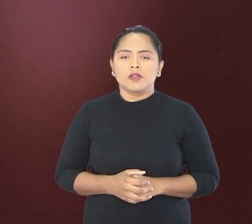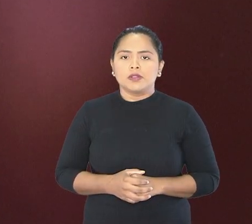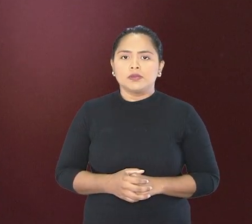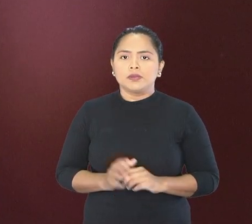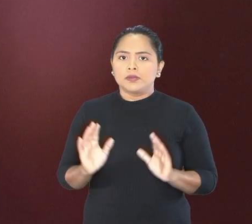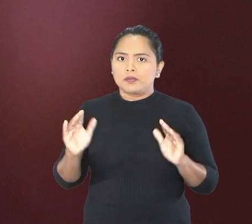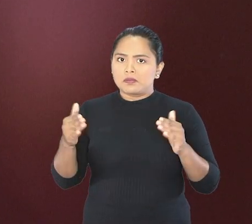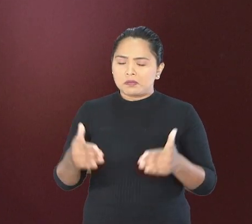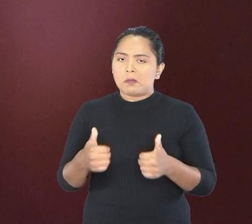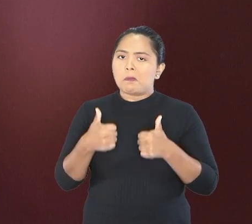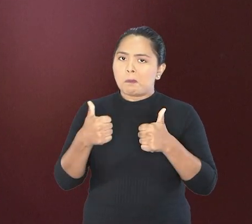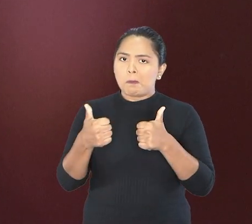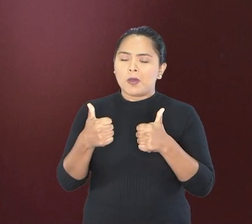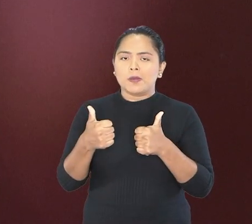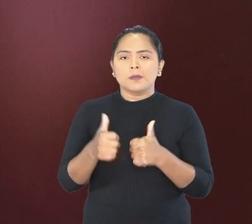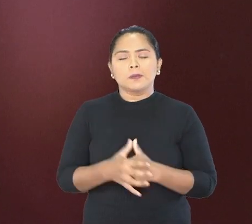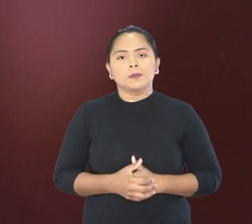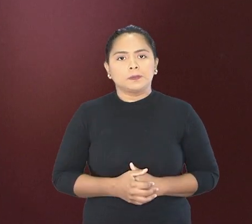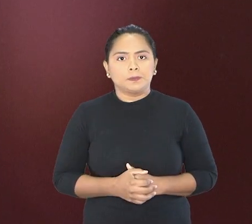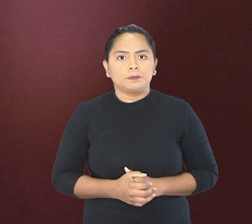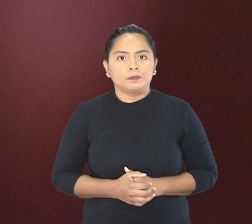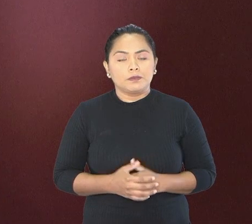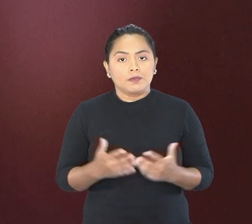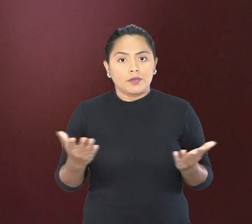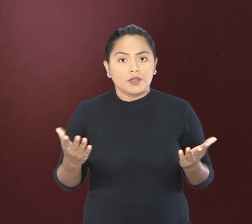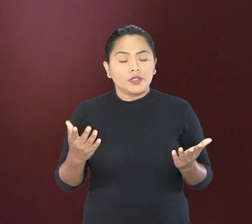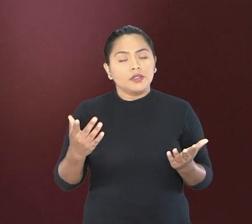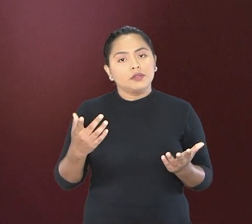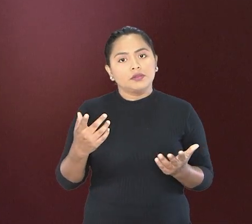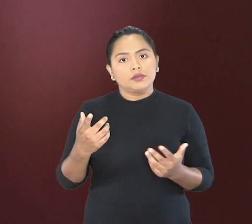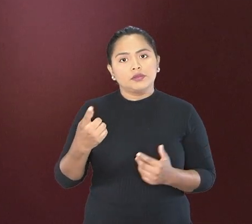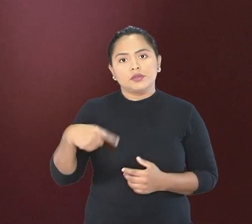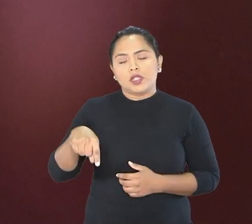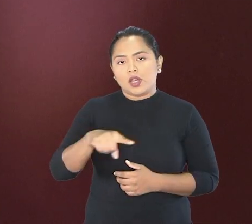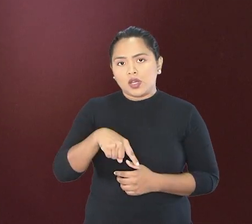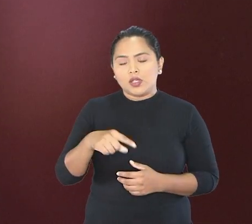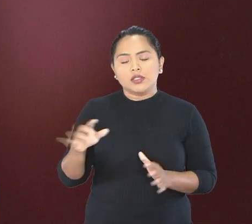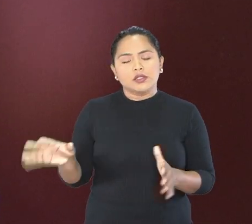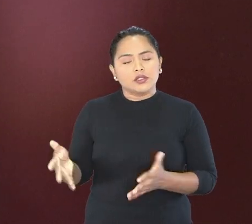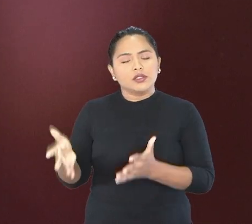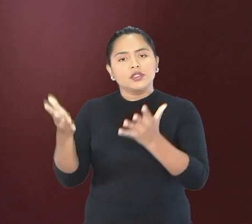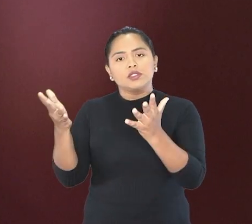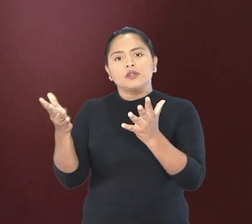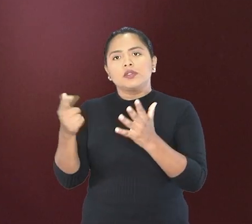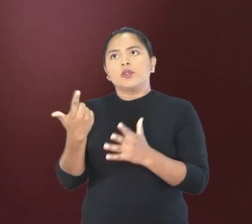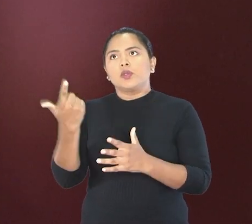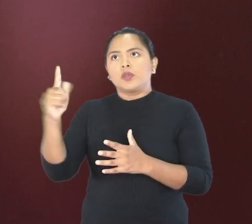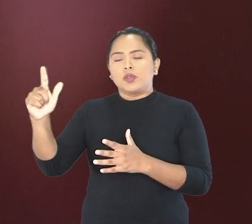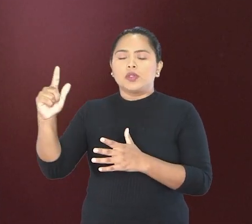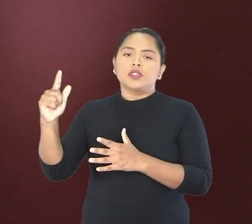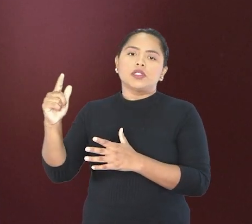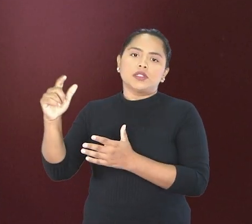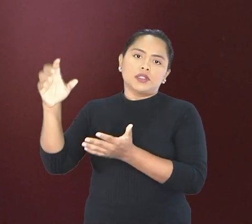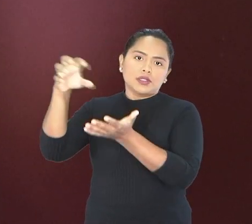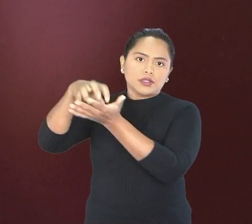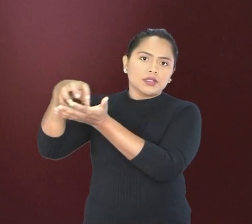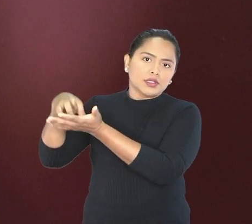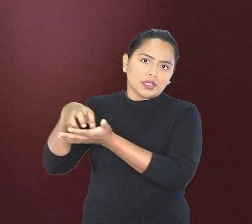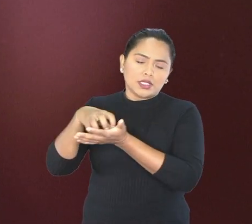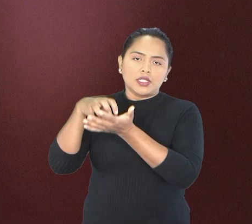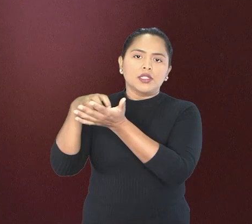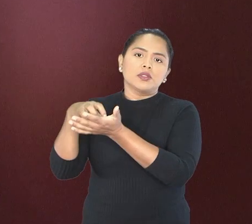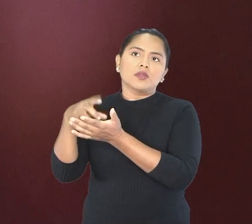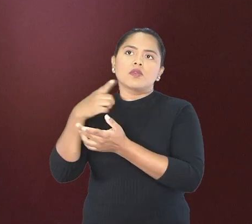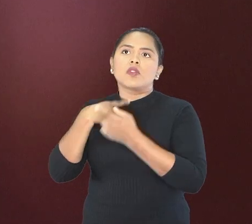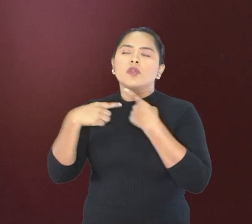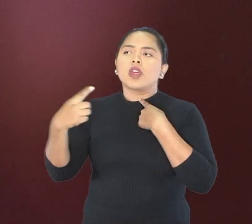especializada. No de caso excelência, do Corpo de Bombeiros, né? De excelência. Então, a gente realmente incentiva que outras unidades, se elas têm também